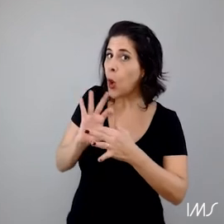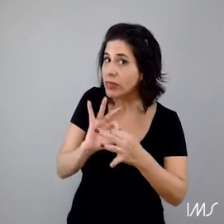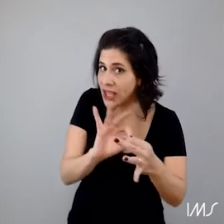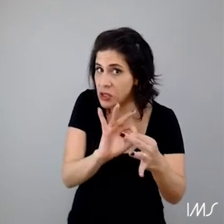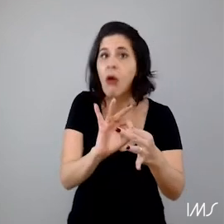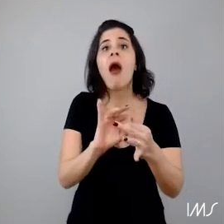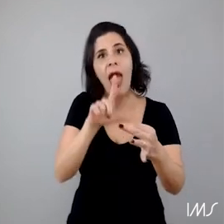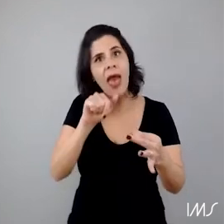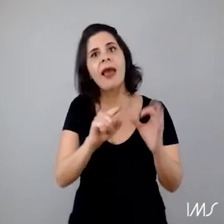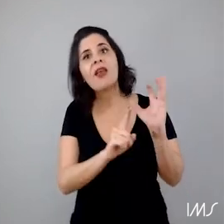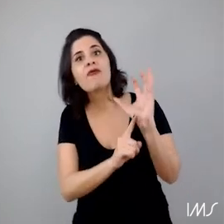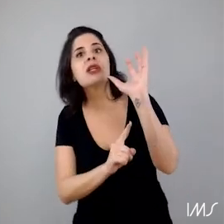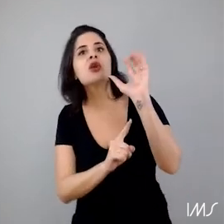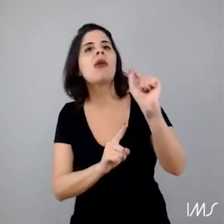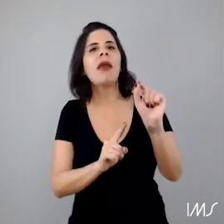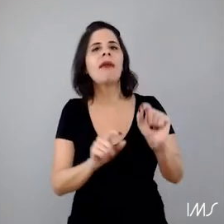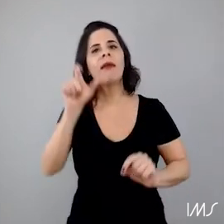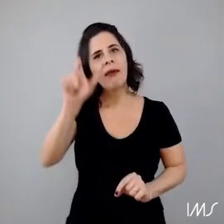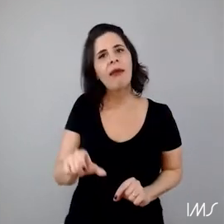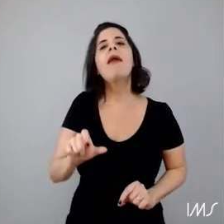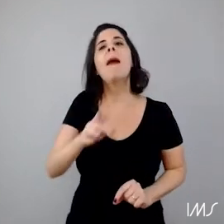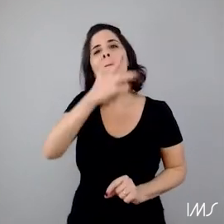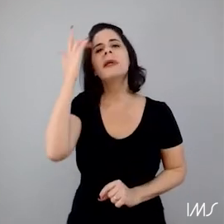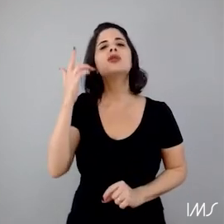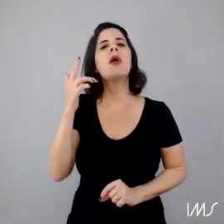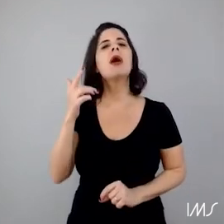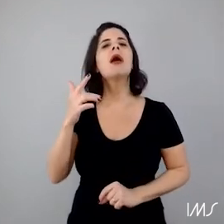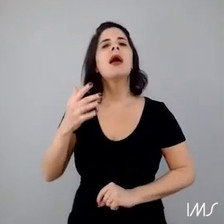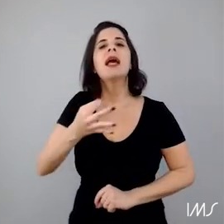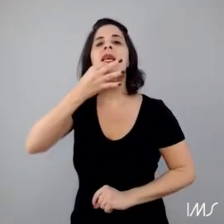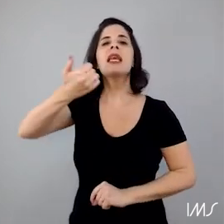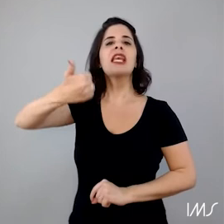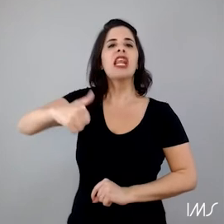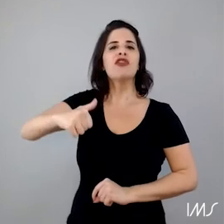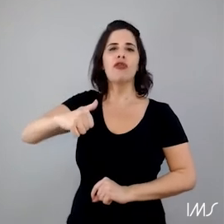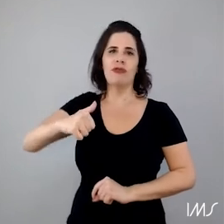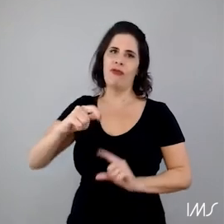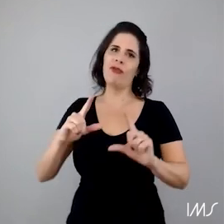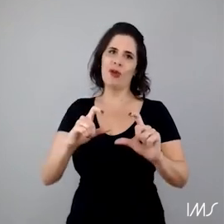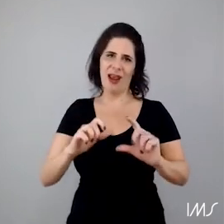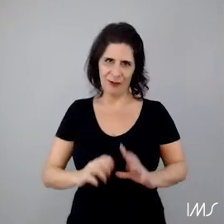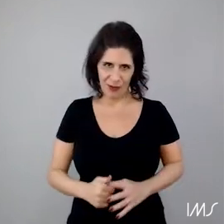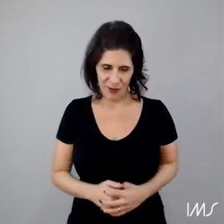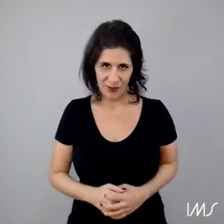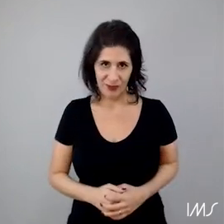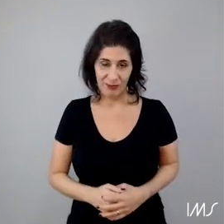que surge, então, a figura do crítico de fotografia. Contribuíram